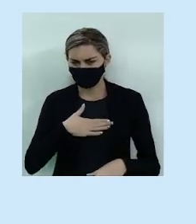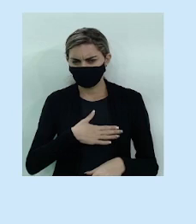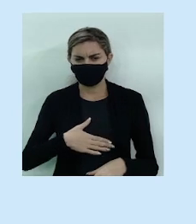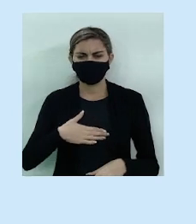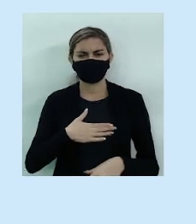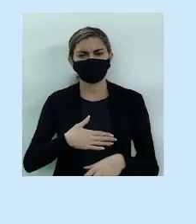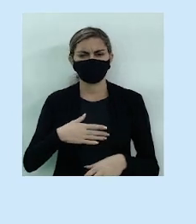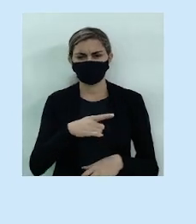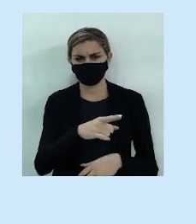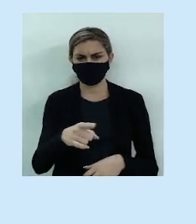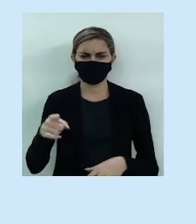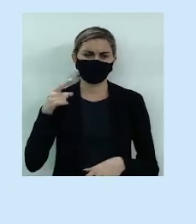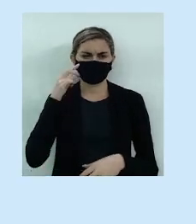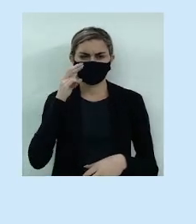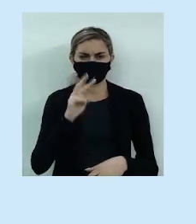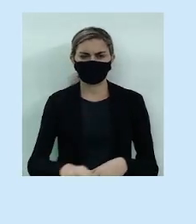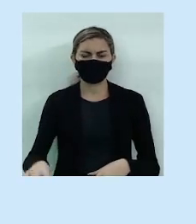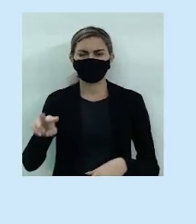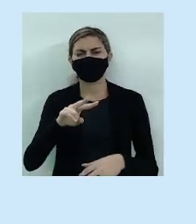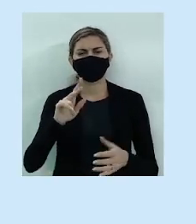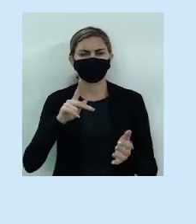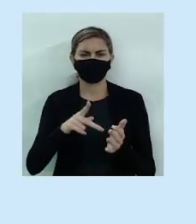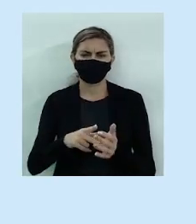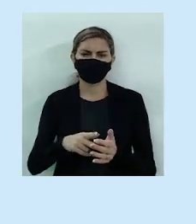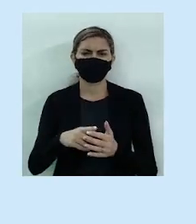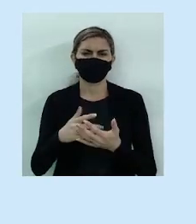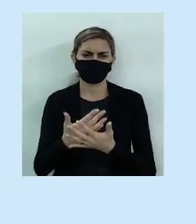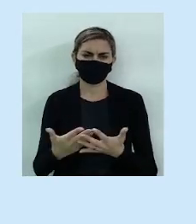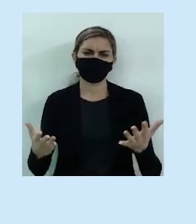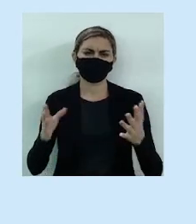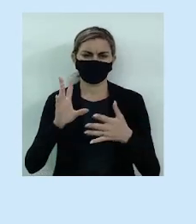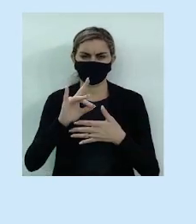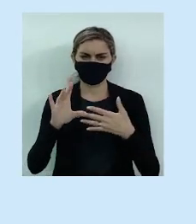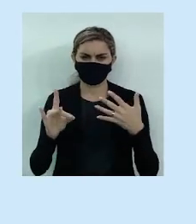mesmo, que vocês vão ver que ela realmente abrange muitos